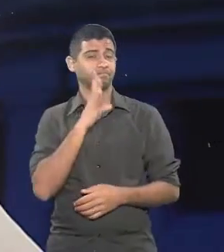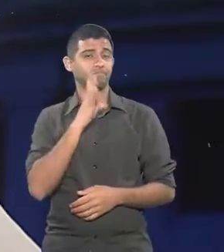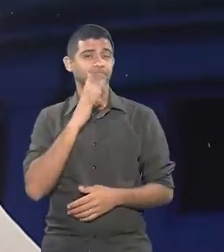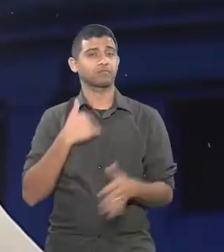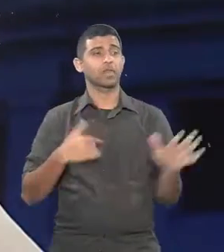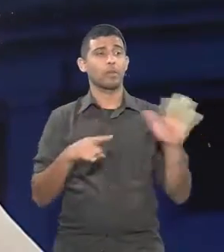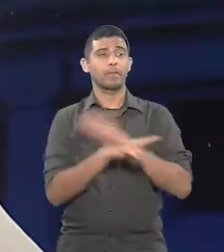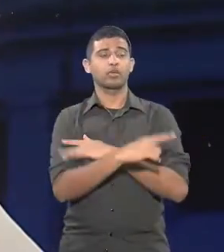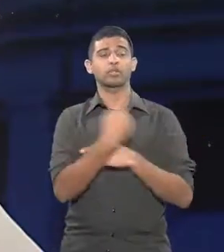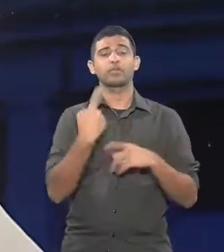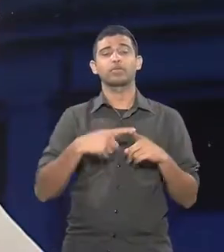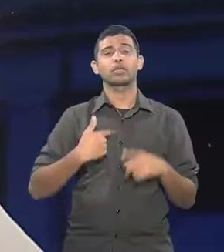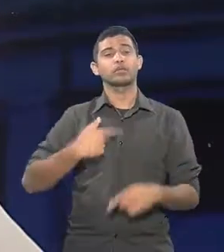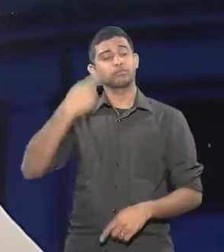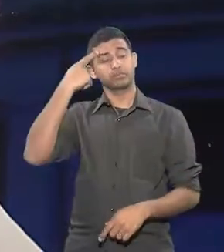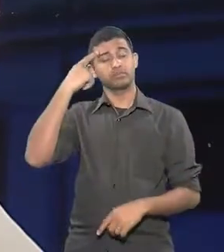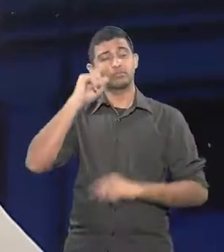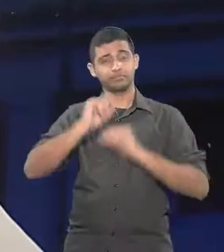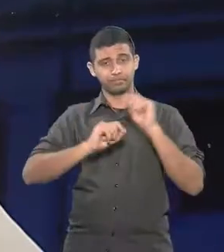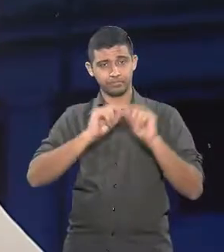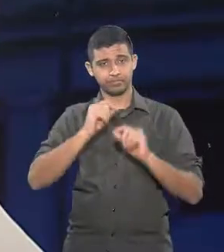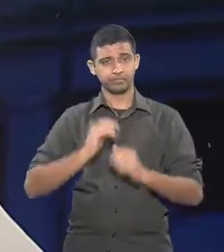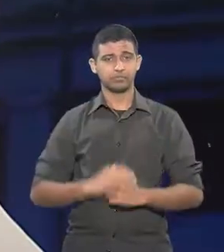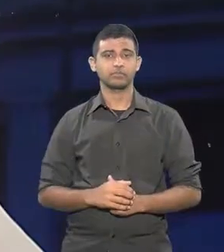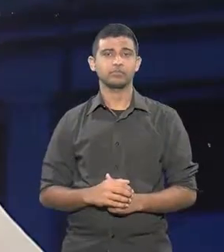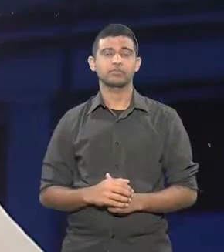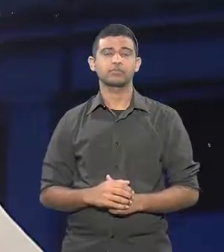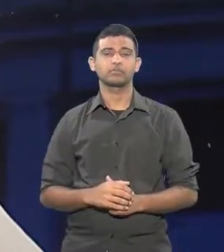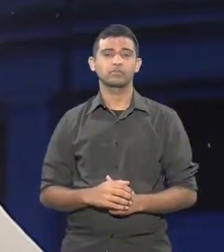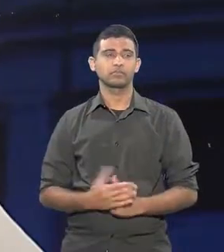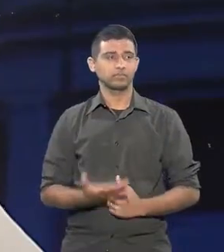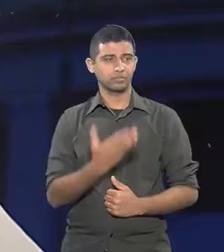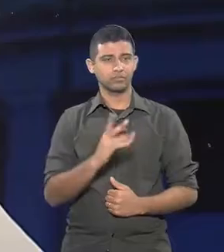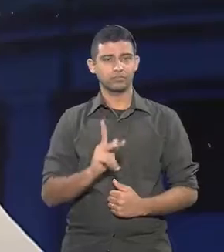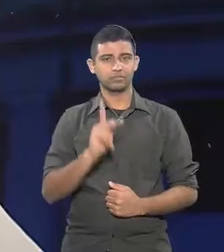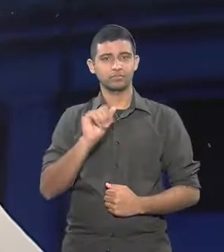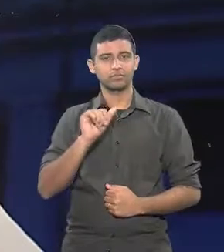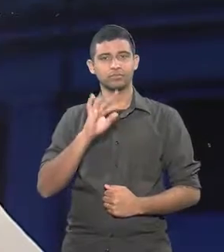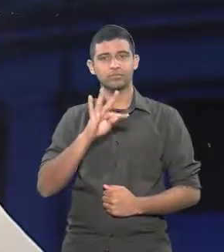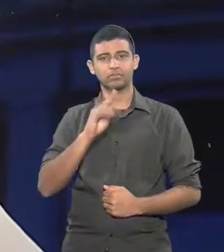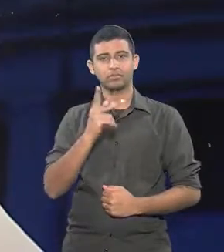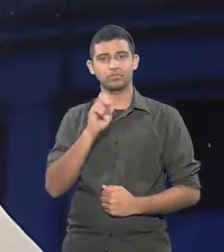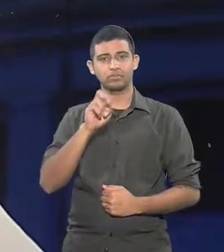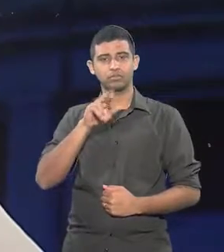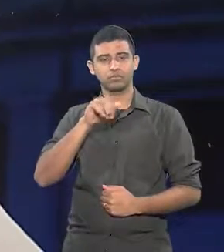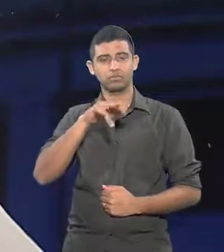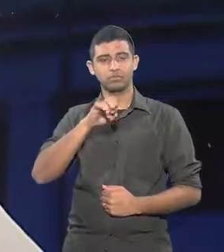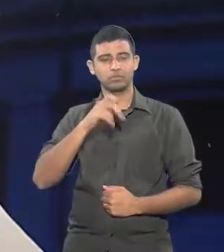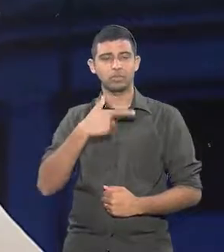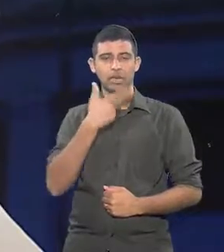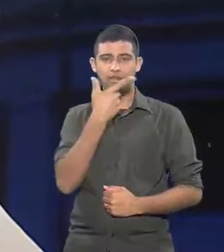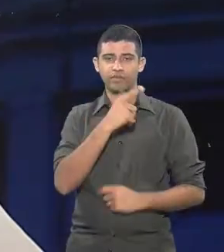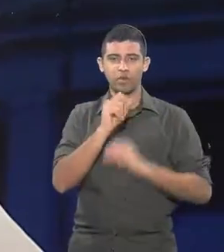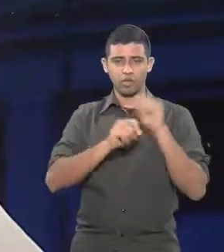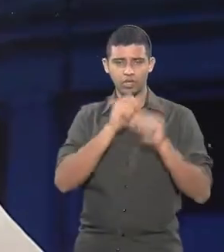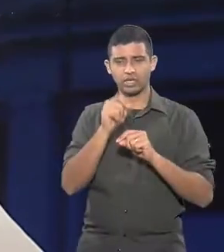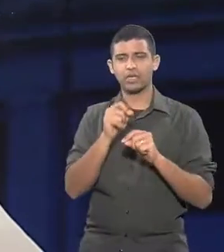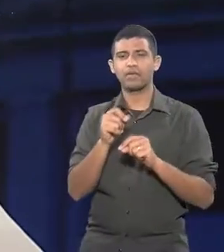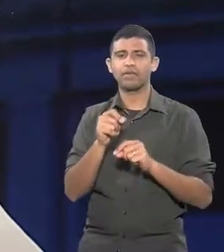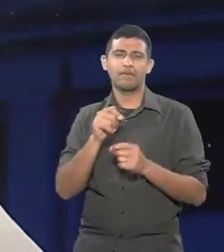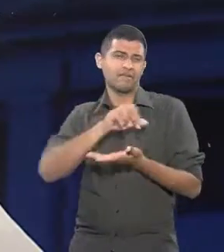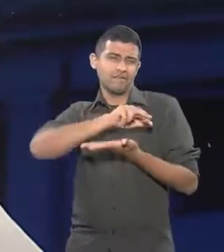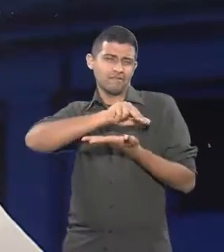perguntei isso, na verdade, pensando no seguinte, que como a Catarine falou, as